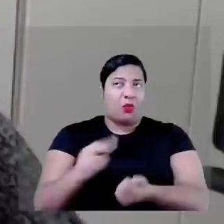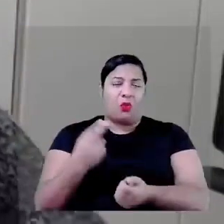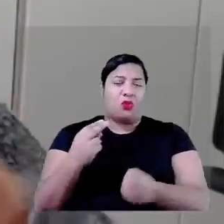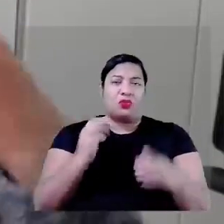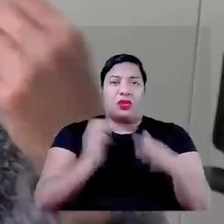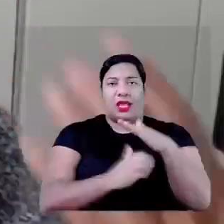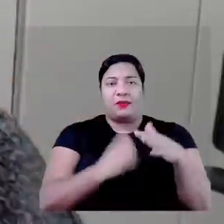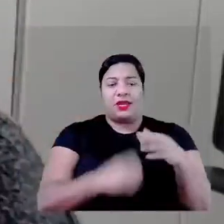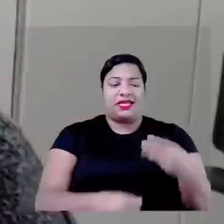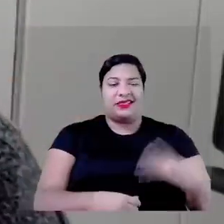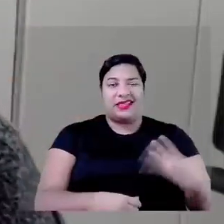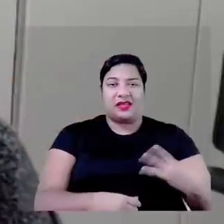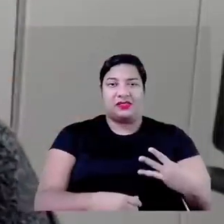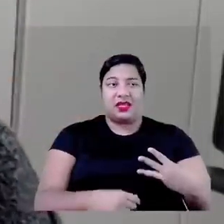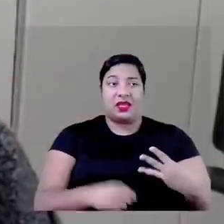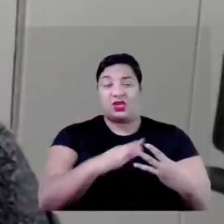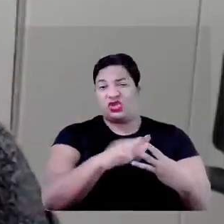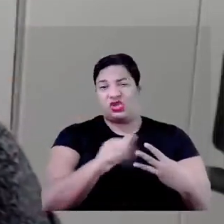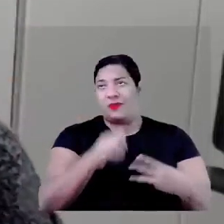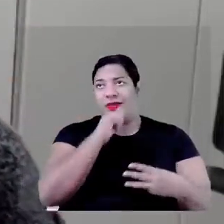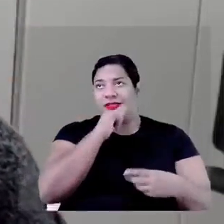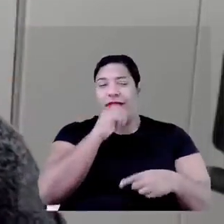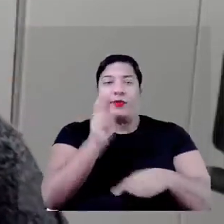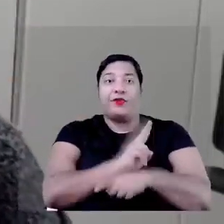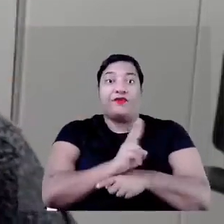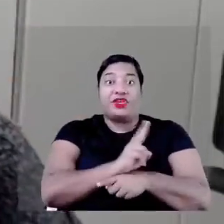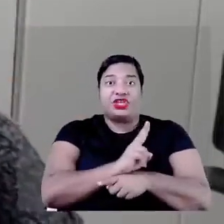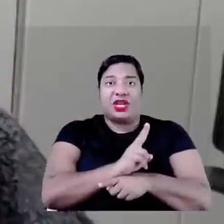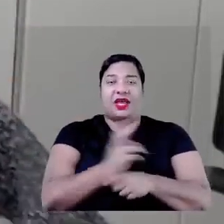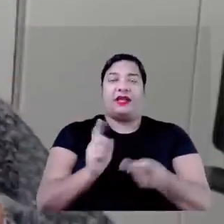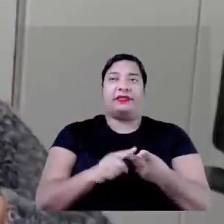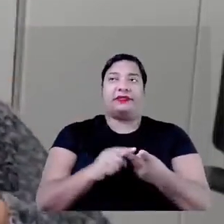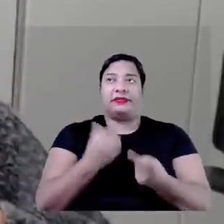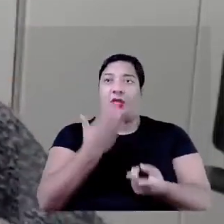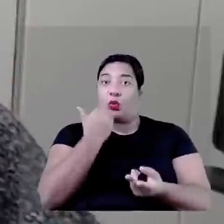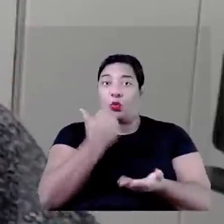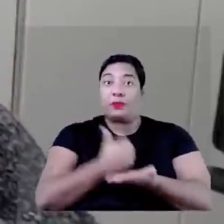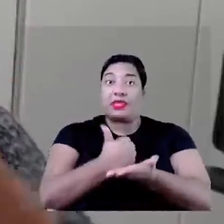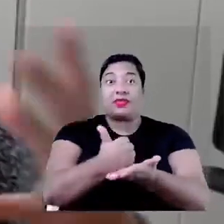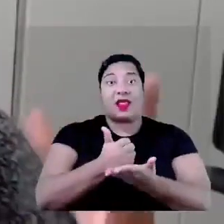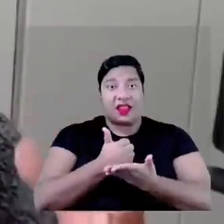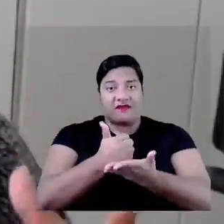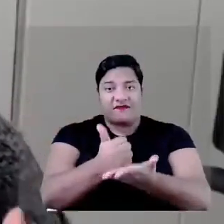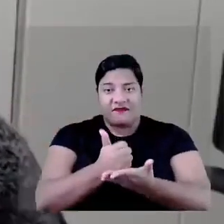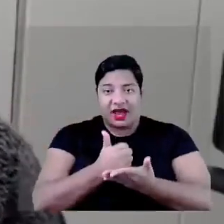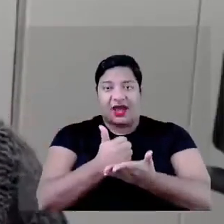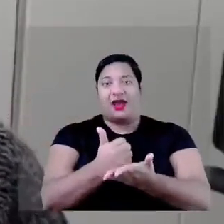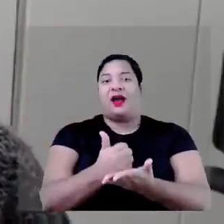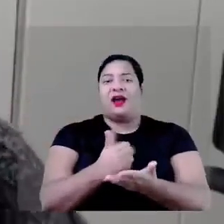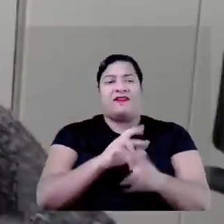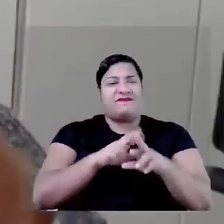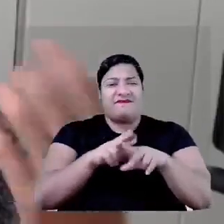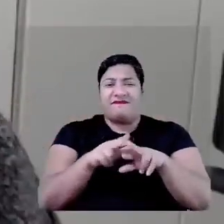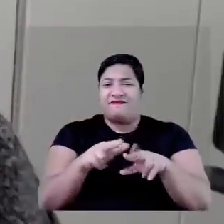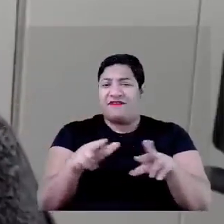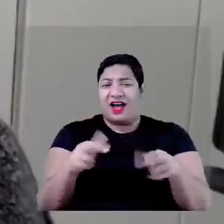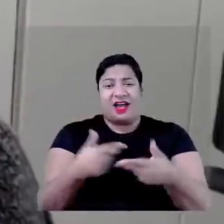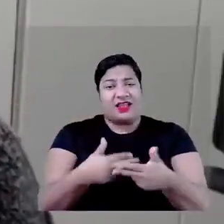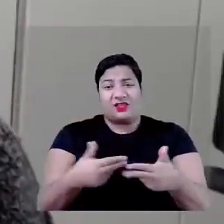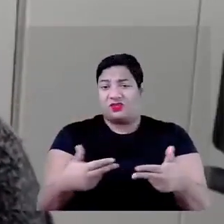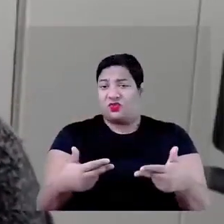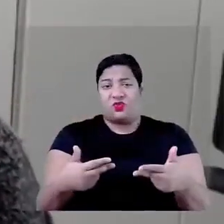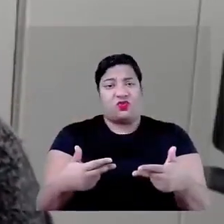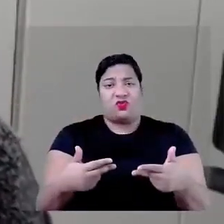uso de transporte, seja de vigilância, fornecimento de alimentação, dentre diversos outros, contratos